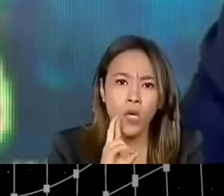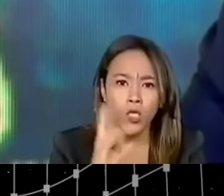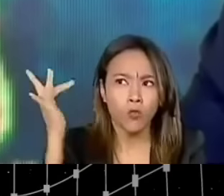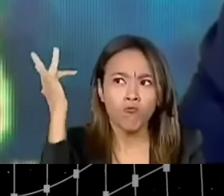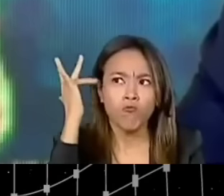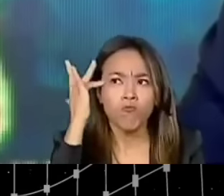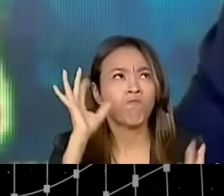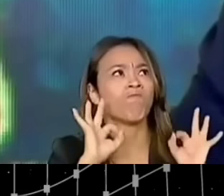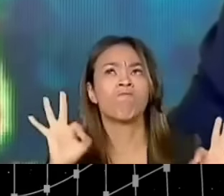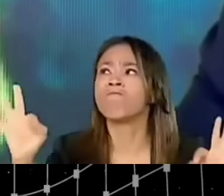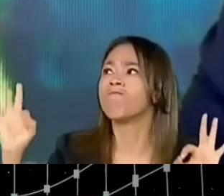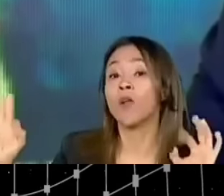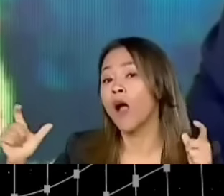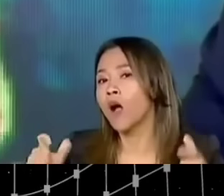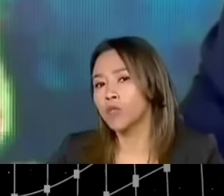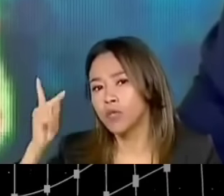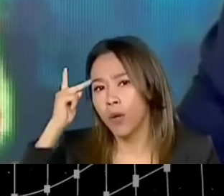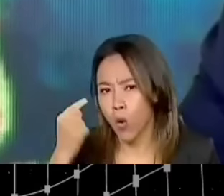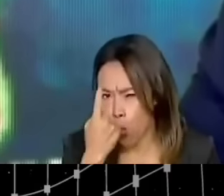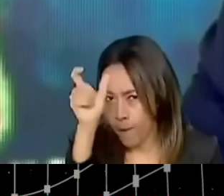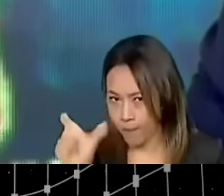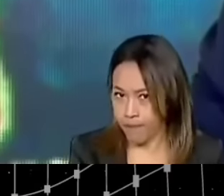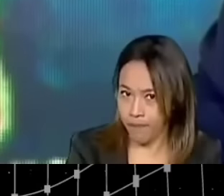em São Paulo, em que um cidadão